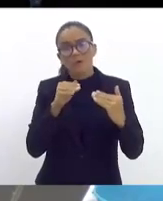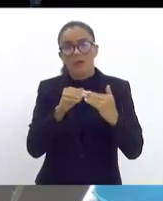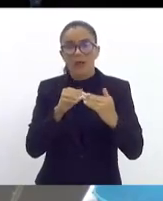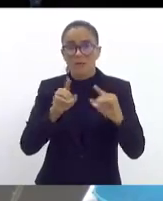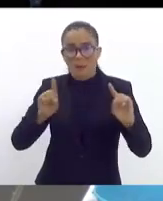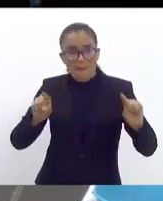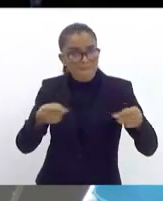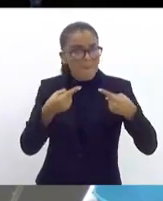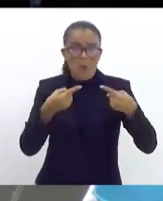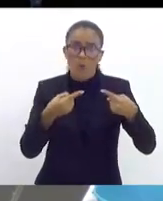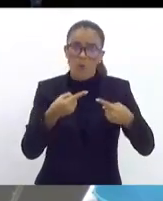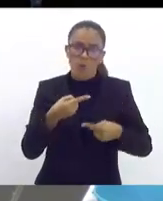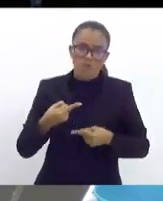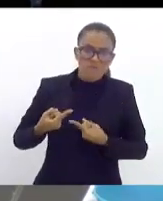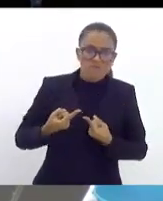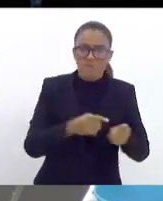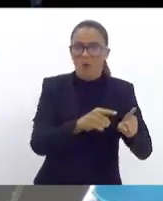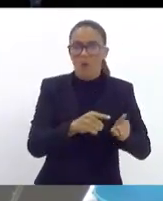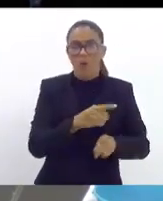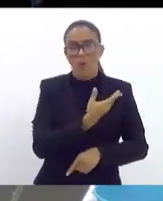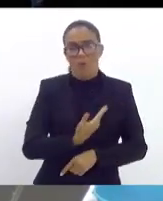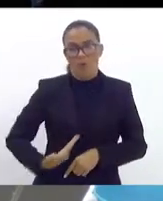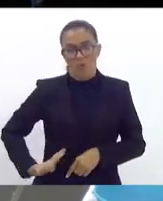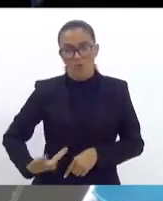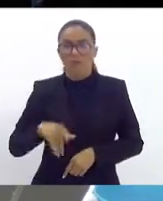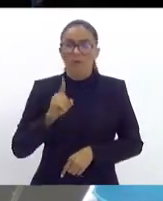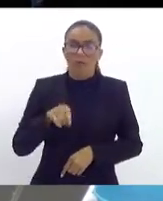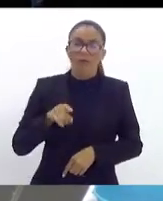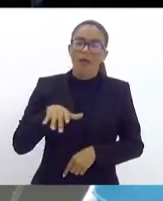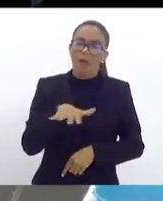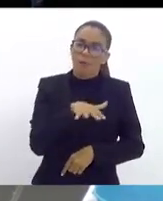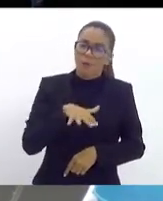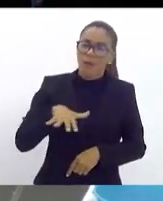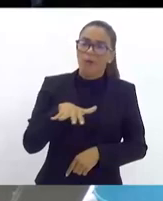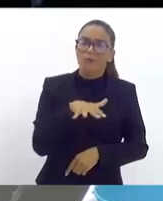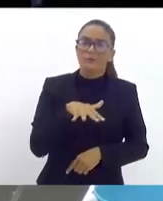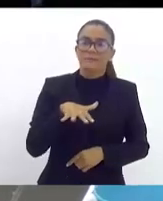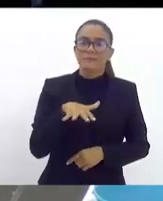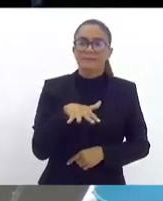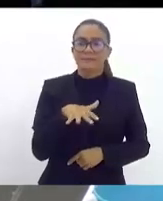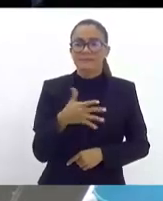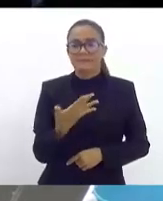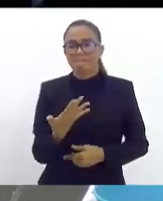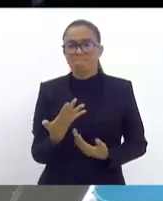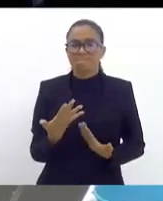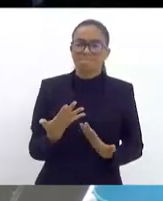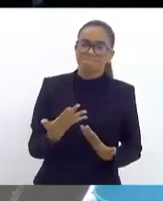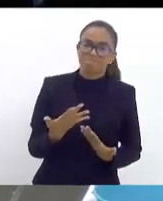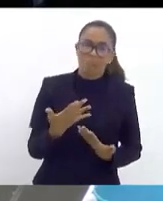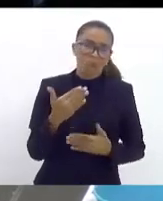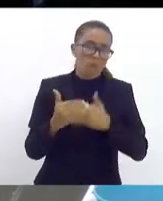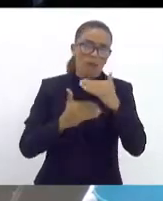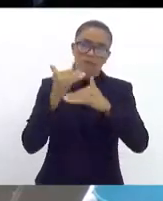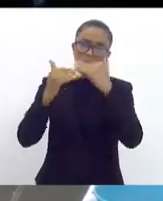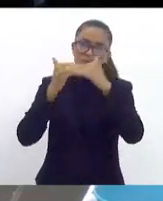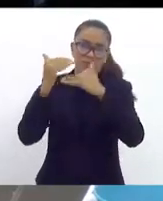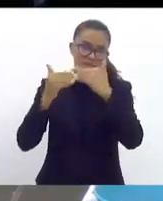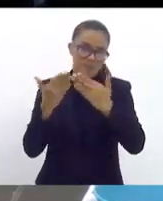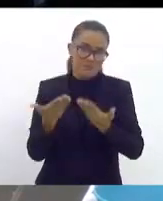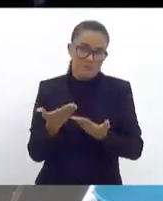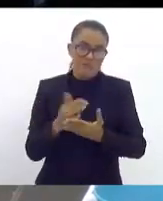impor ao governo é sempre algo que não avança né